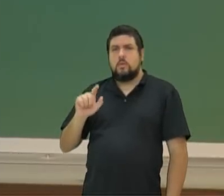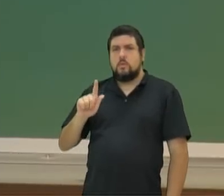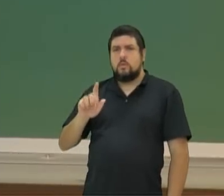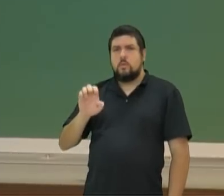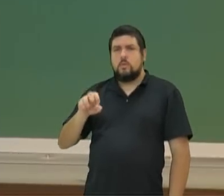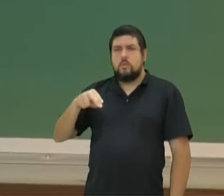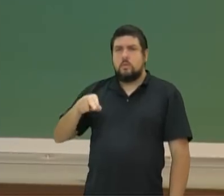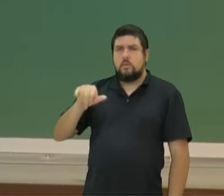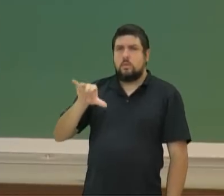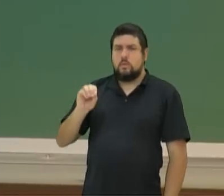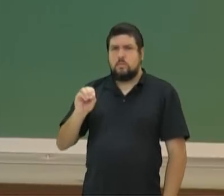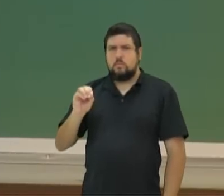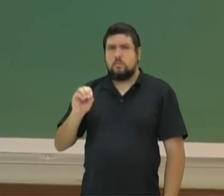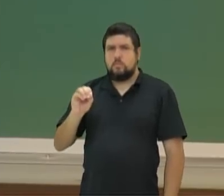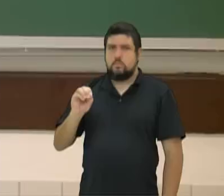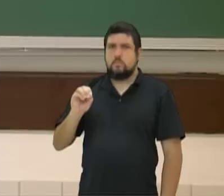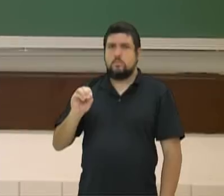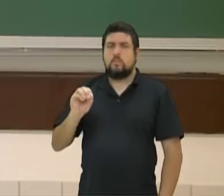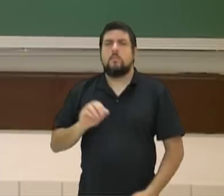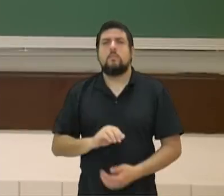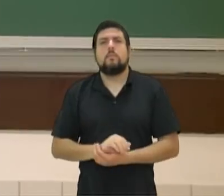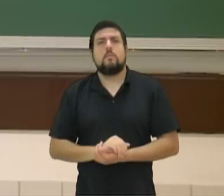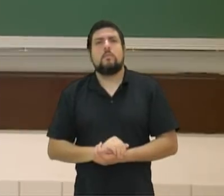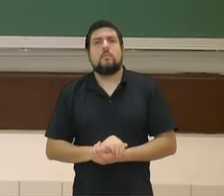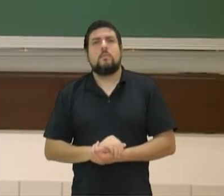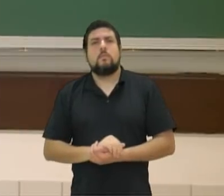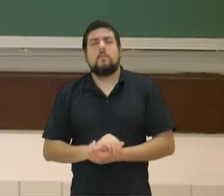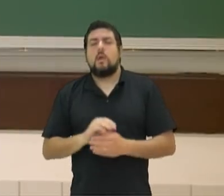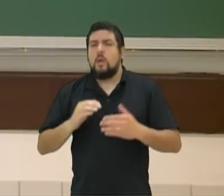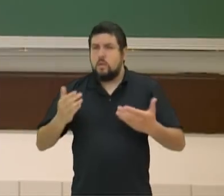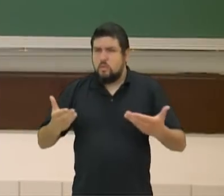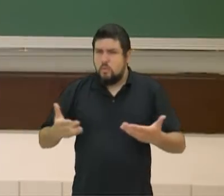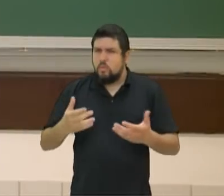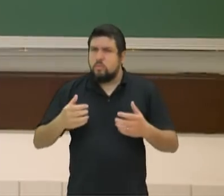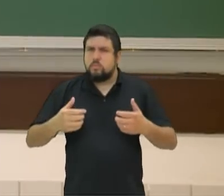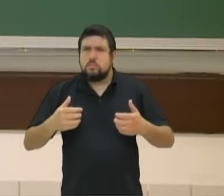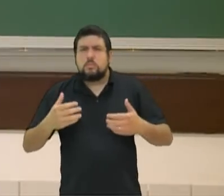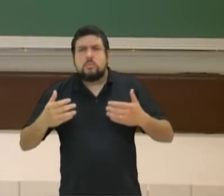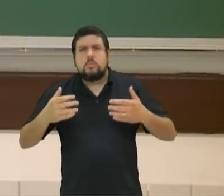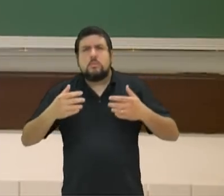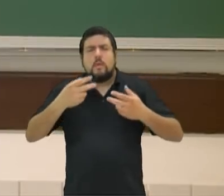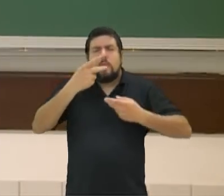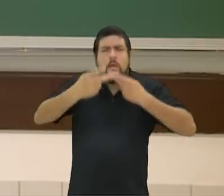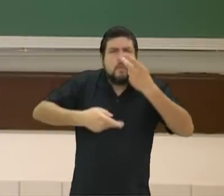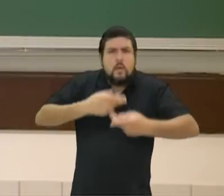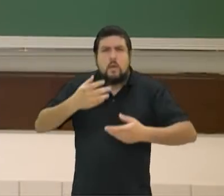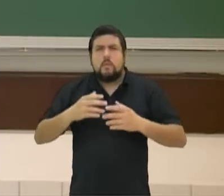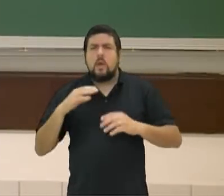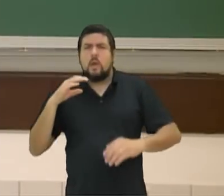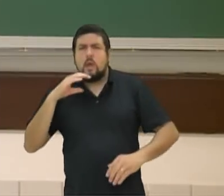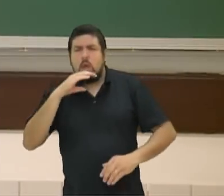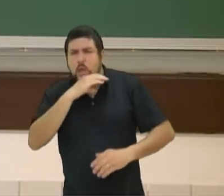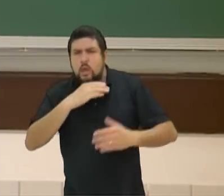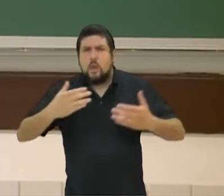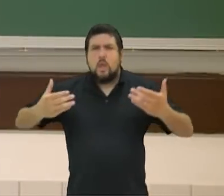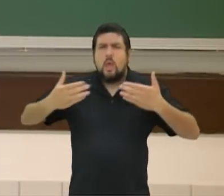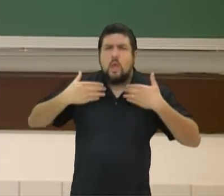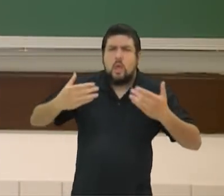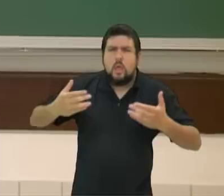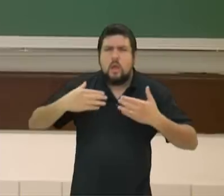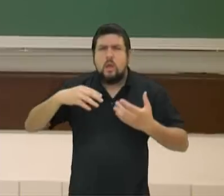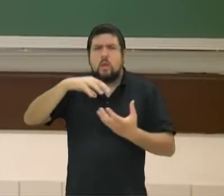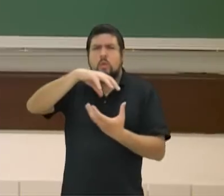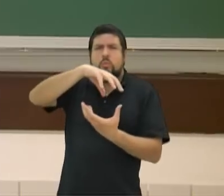estufa, de aquecimento global, e a gente comenta sobre o gás carbônico, o monóxido de carbono. Hoje ainda existe na atmosfera,